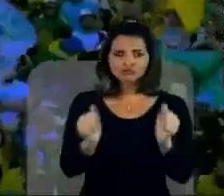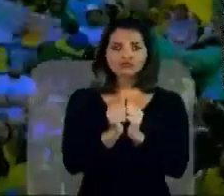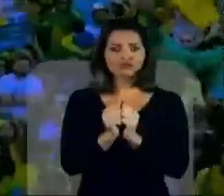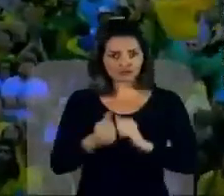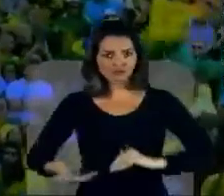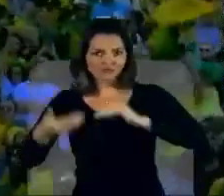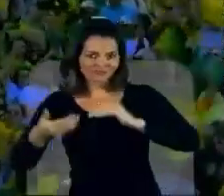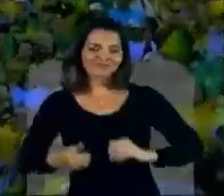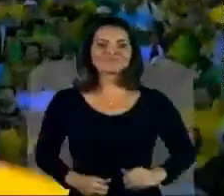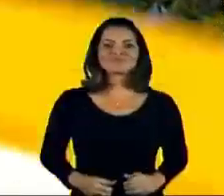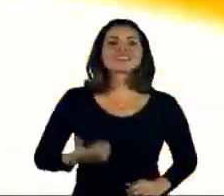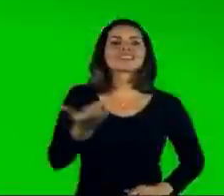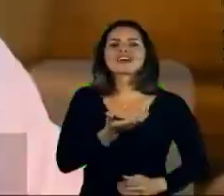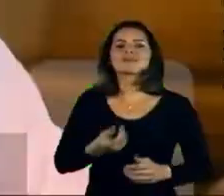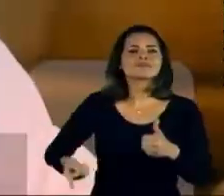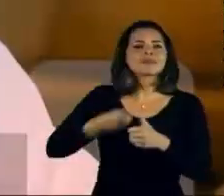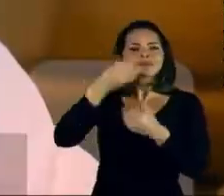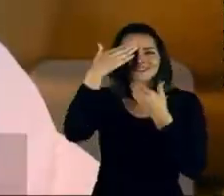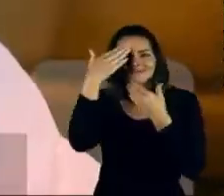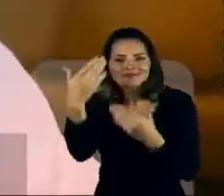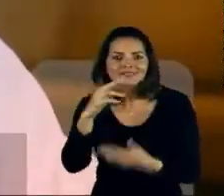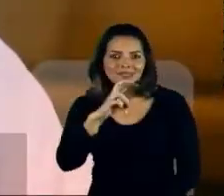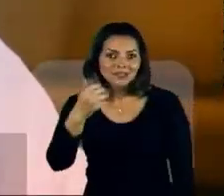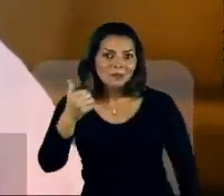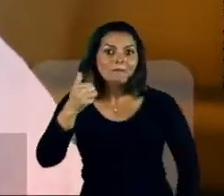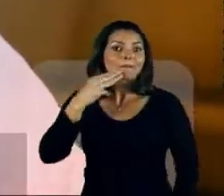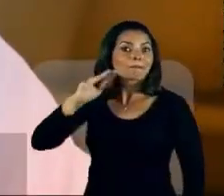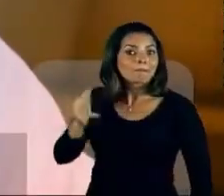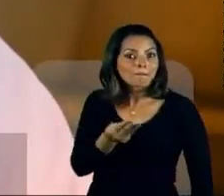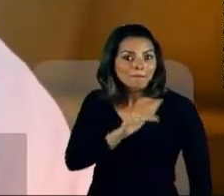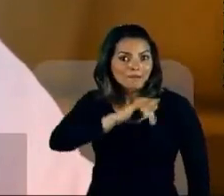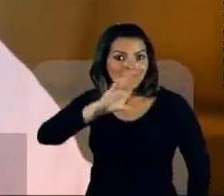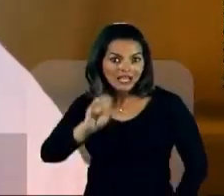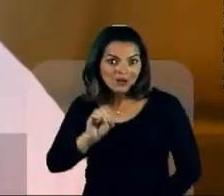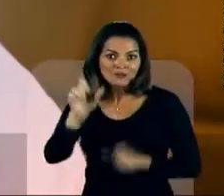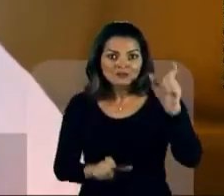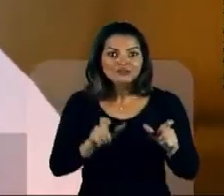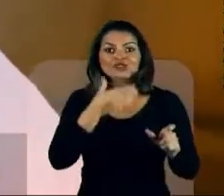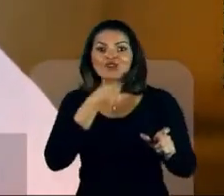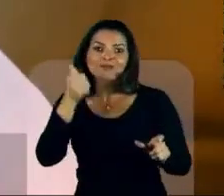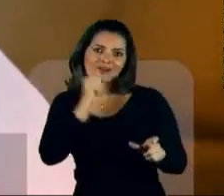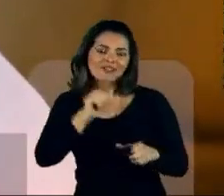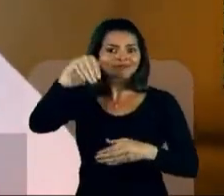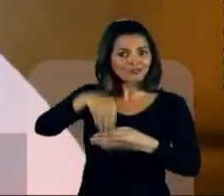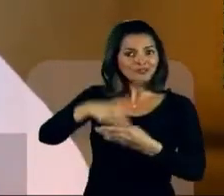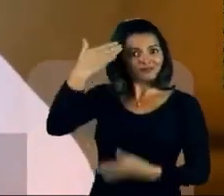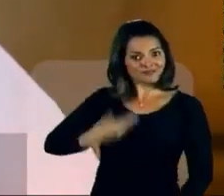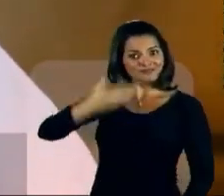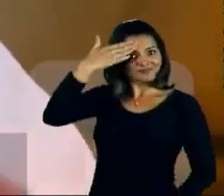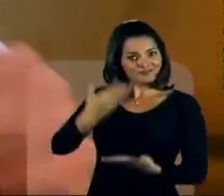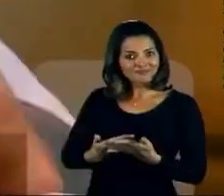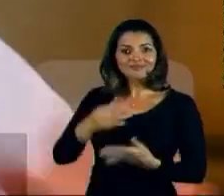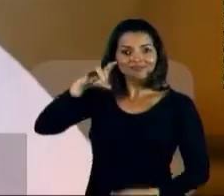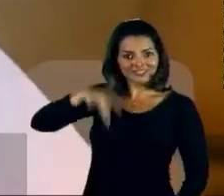presidente que governe ao lado deles. Quero, primeiramente, agradecer aos 51 milhões de brasileiros e brasileiras